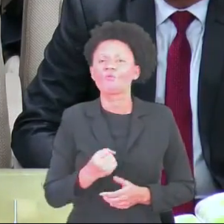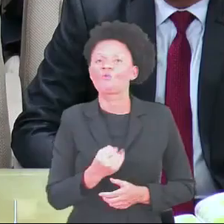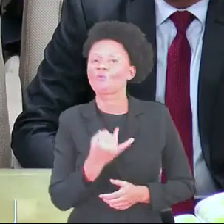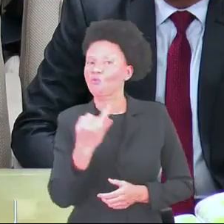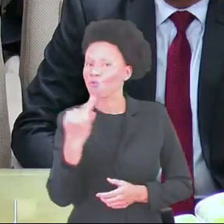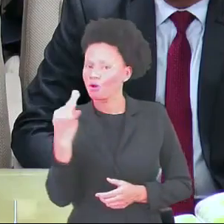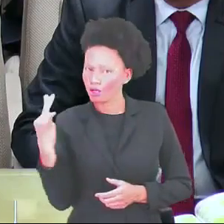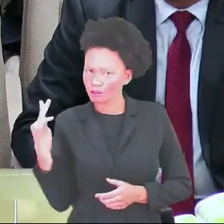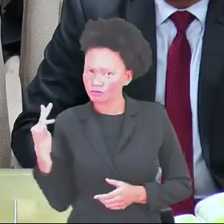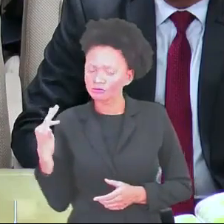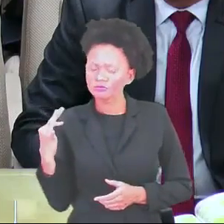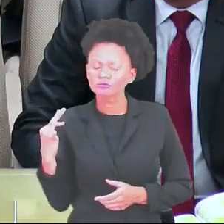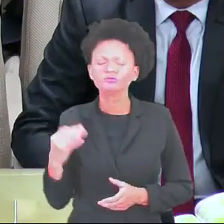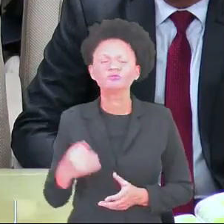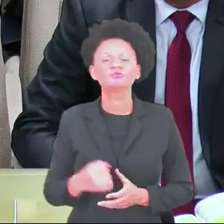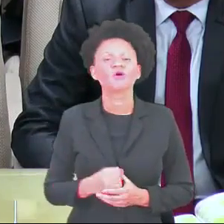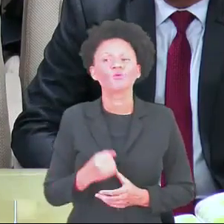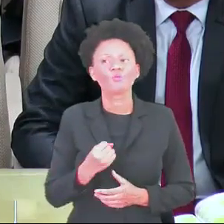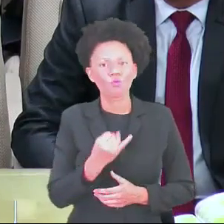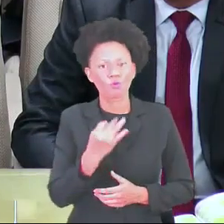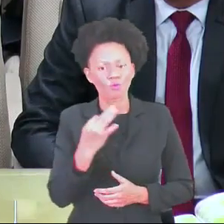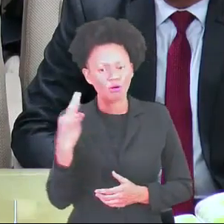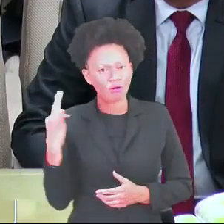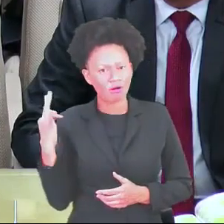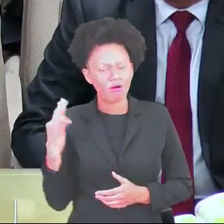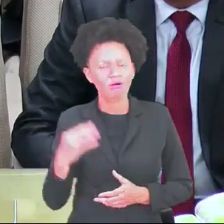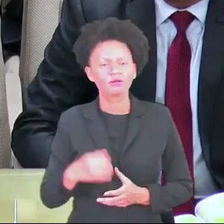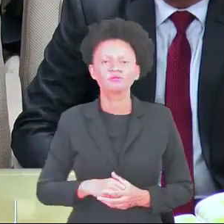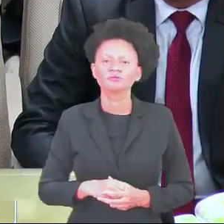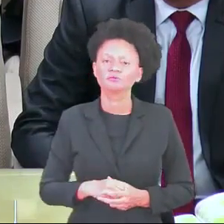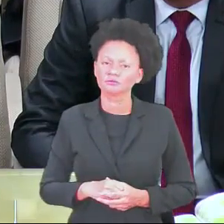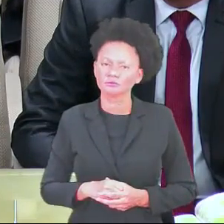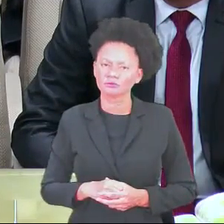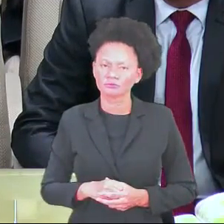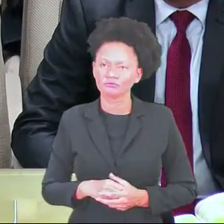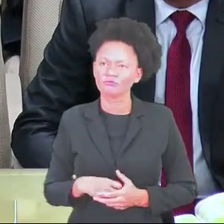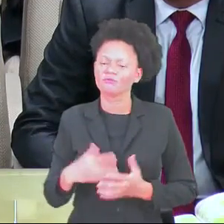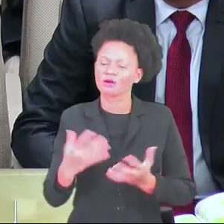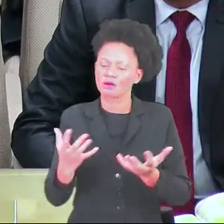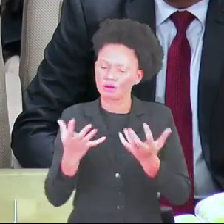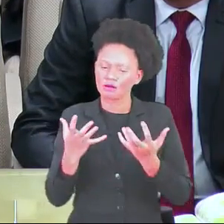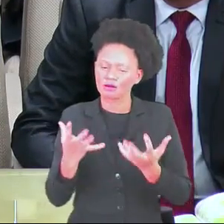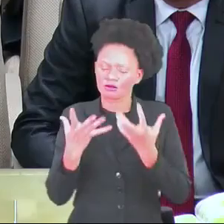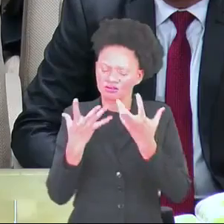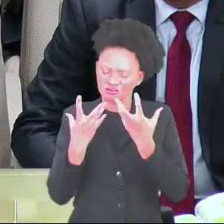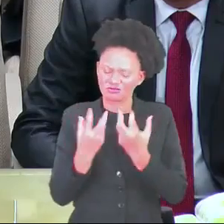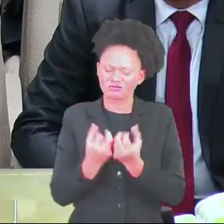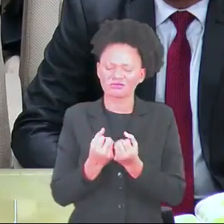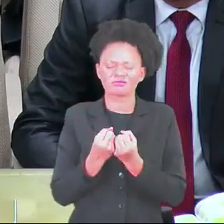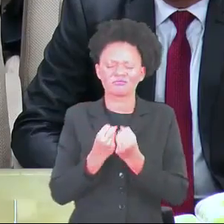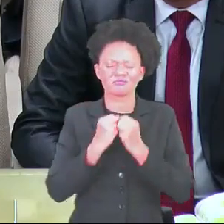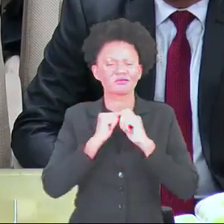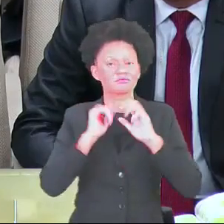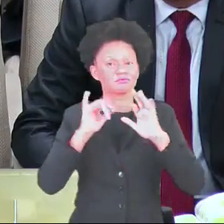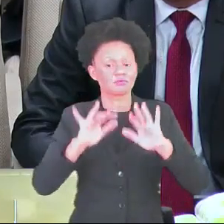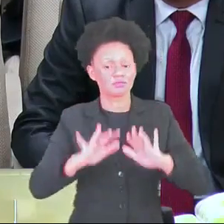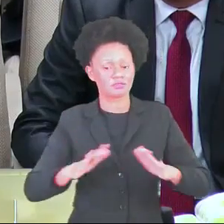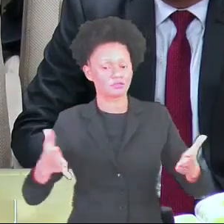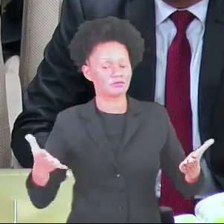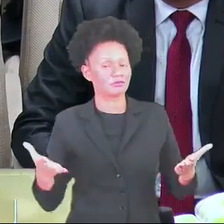quantos ainda querem receber as bênçãos do presente.